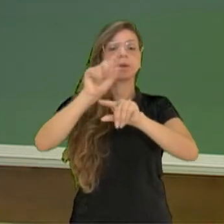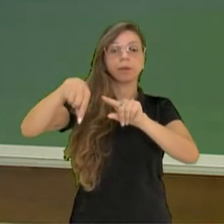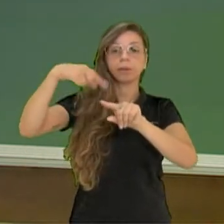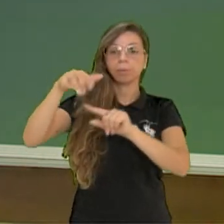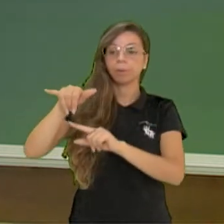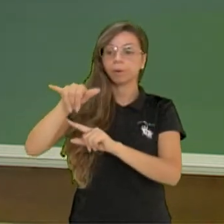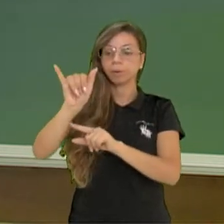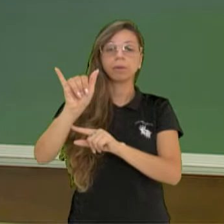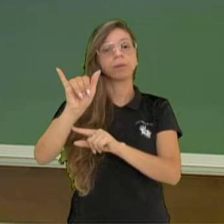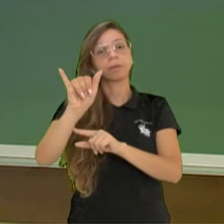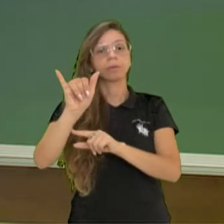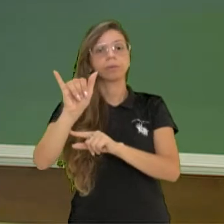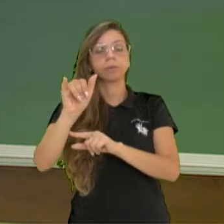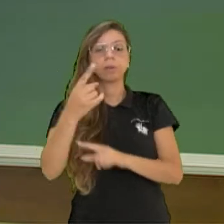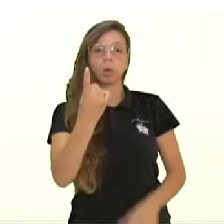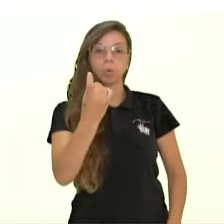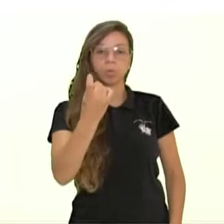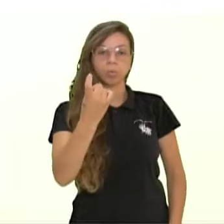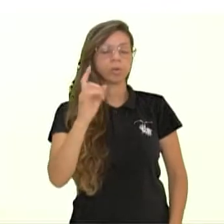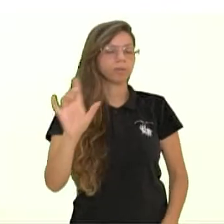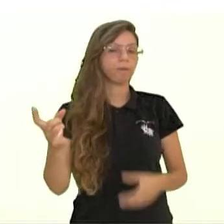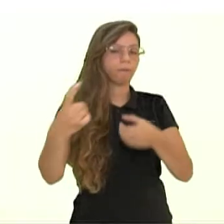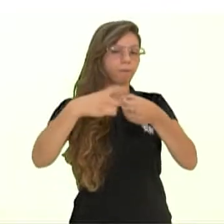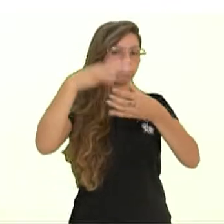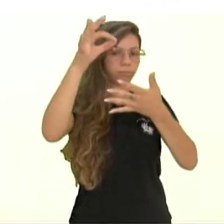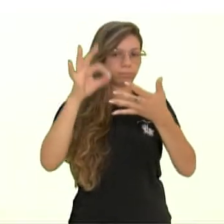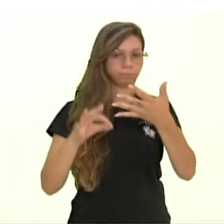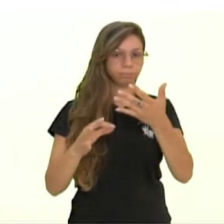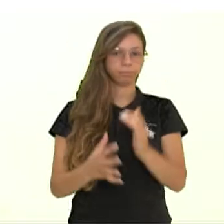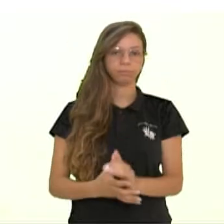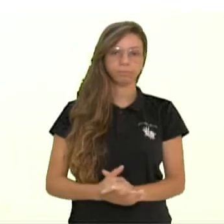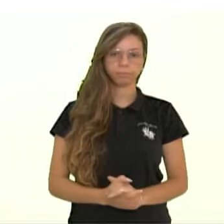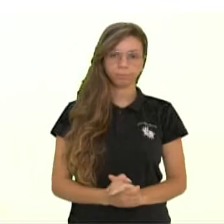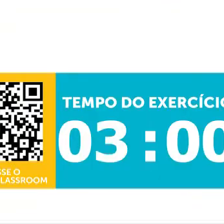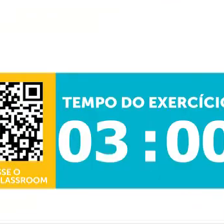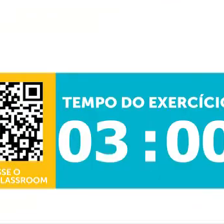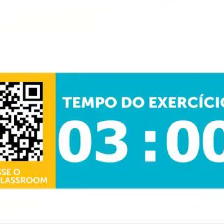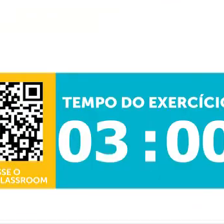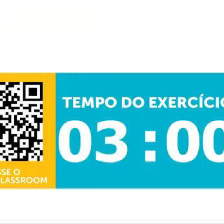Então, continua aí, aí já volta corrigindo.